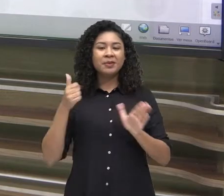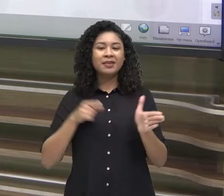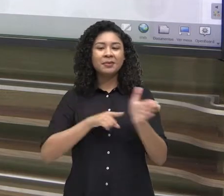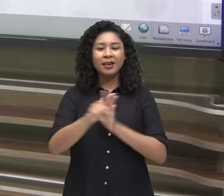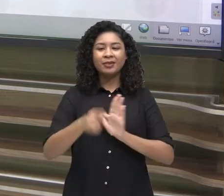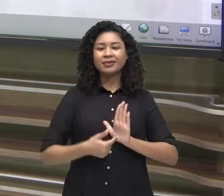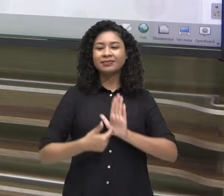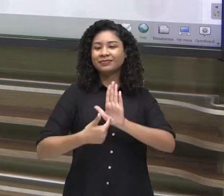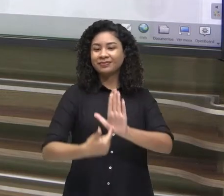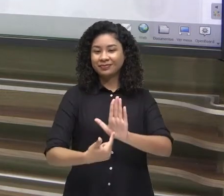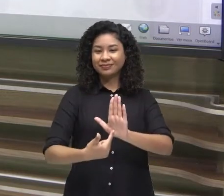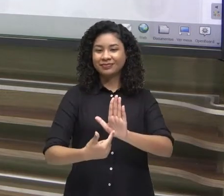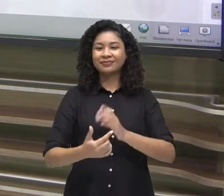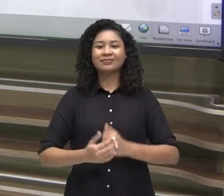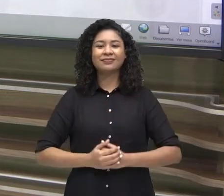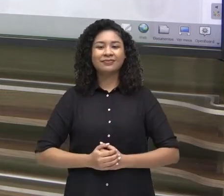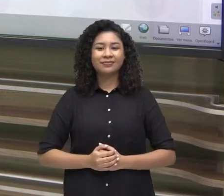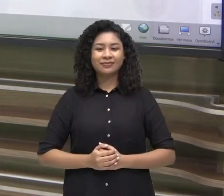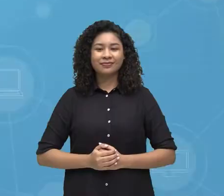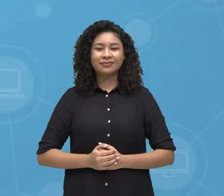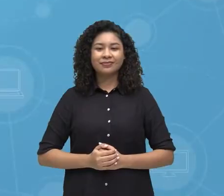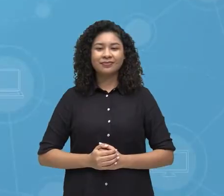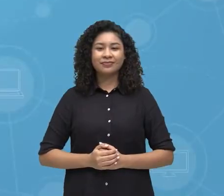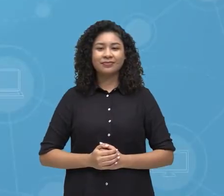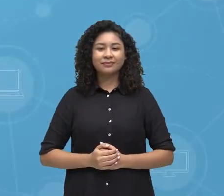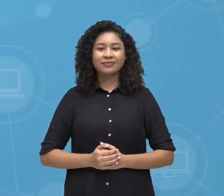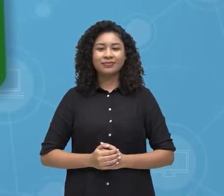questão dessa aula de hoje, olha lá.